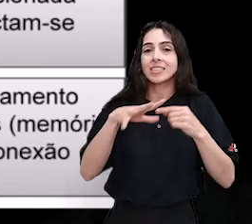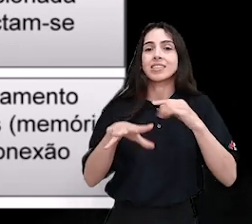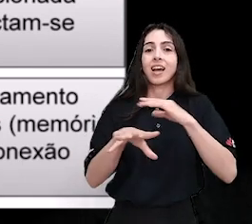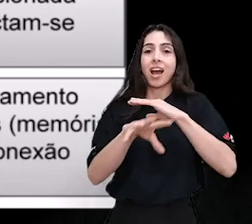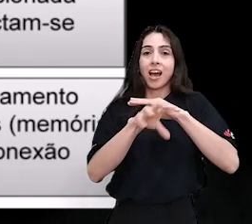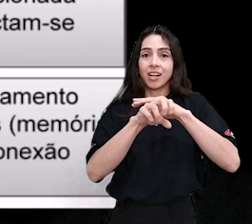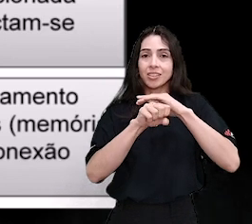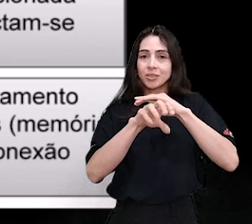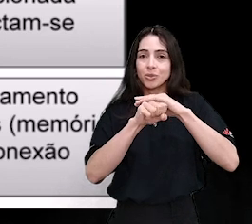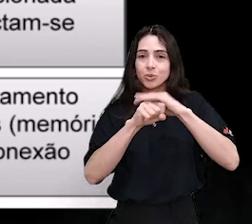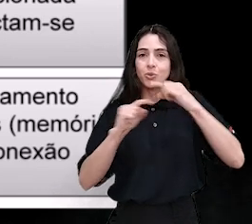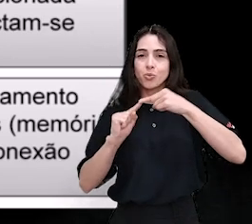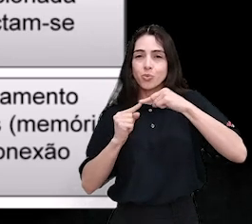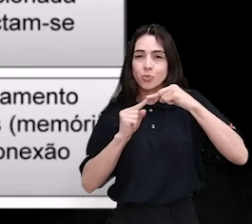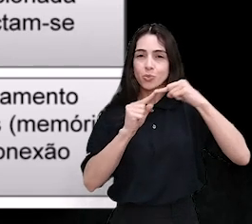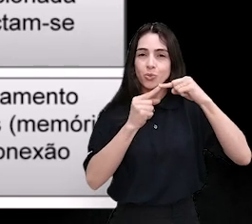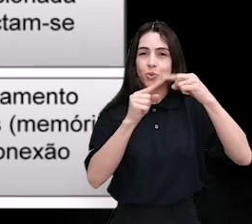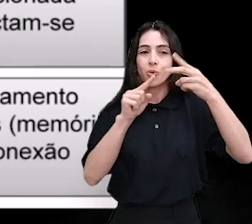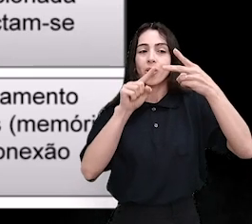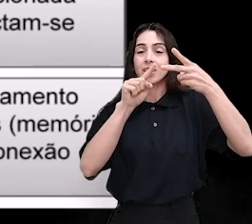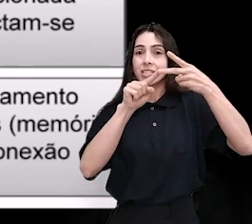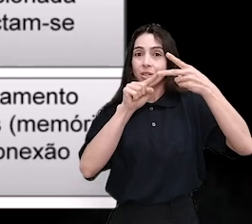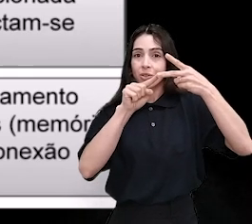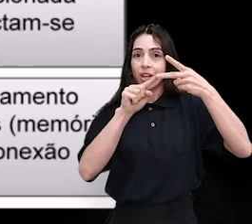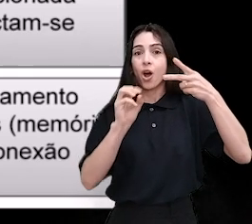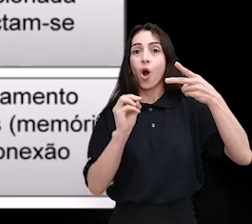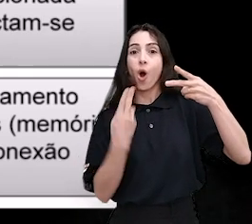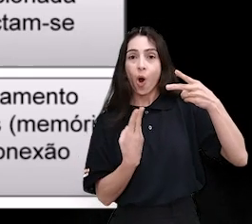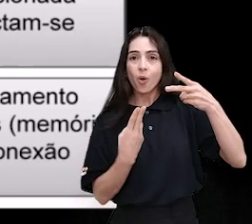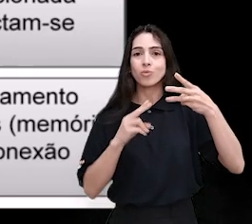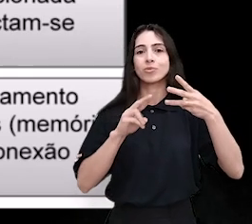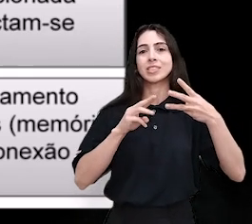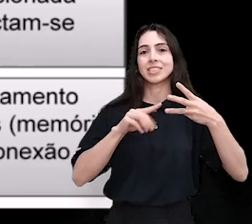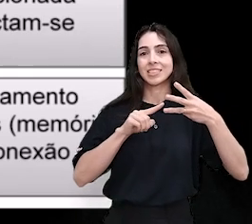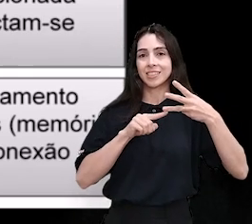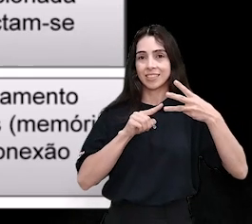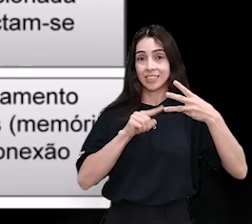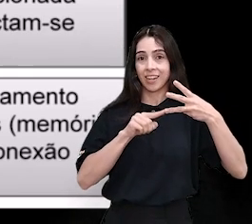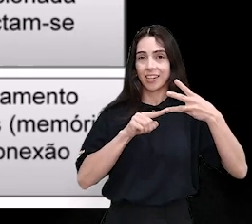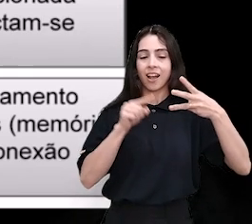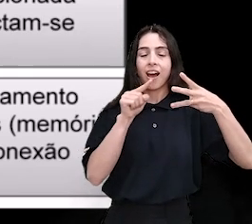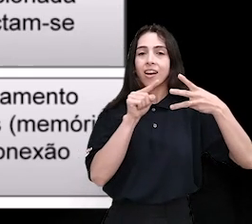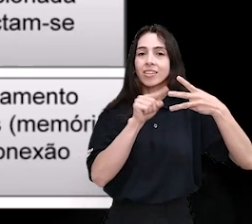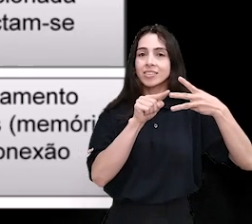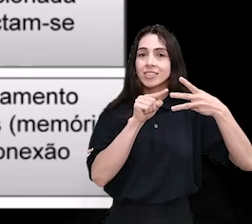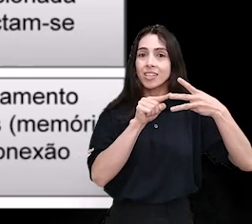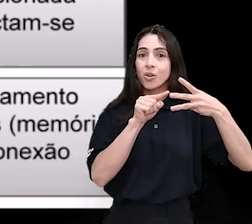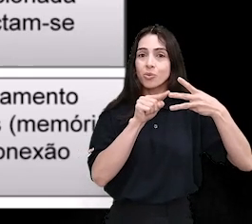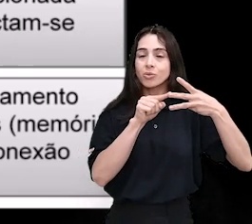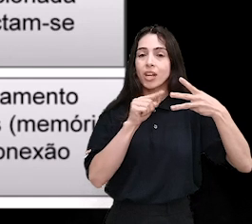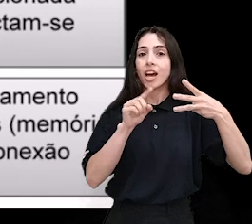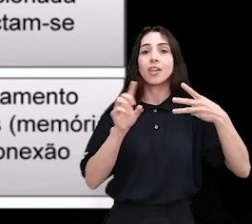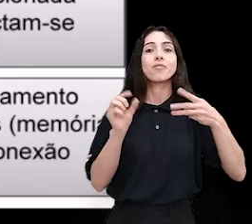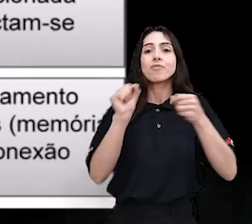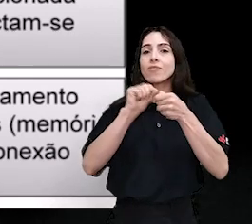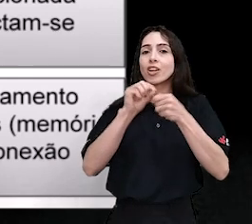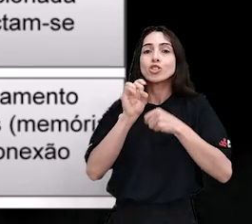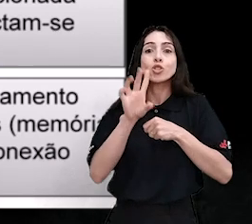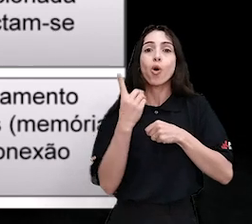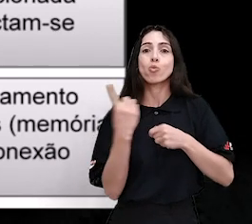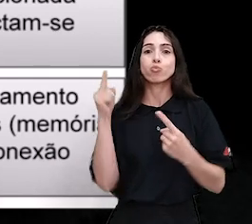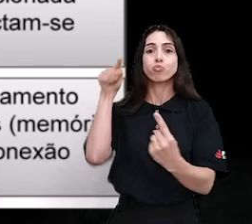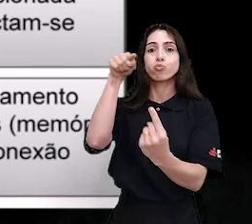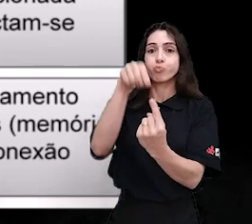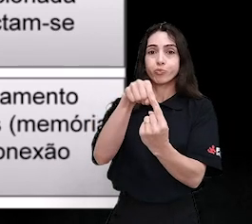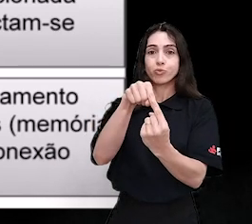associação podem ser as áreas secundárias ou as áreas terciárias. As áreas secundárias são